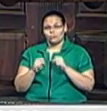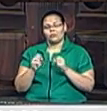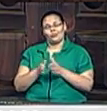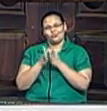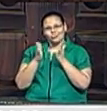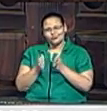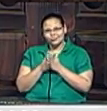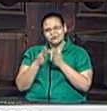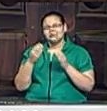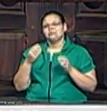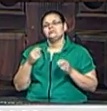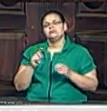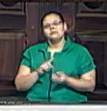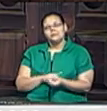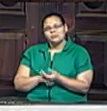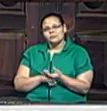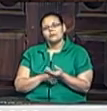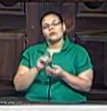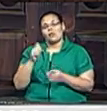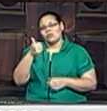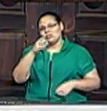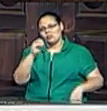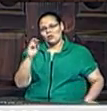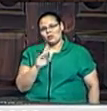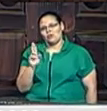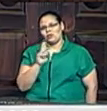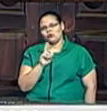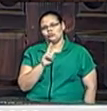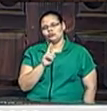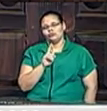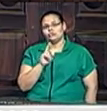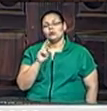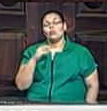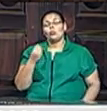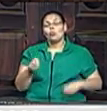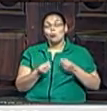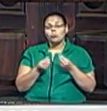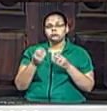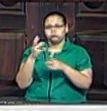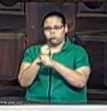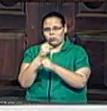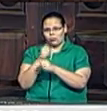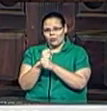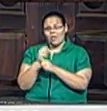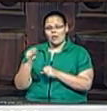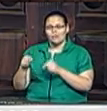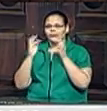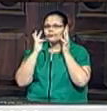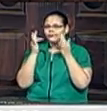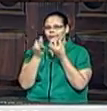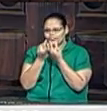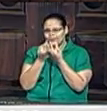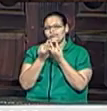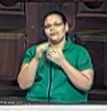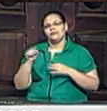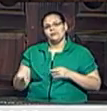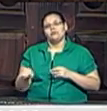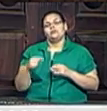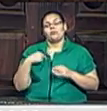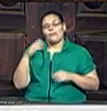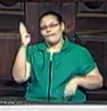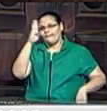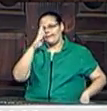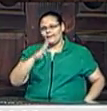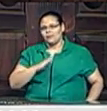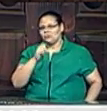pobreza extrema é de R$ 100,00 per capita. E como é feito esse cálculo? Aquelas famílias que estão no Brasil